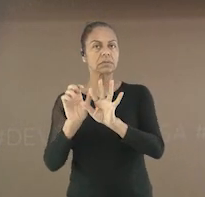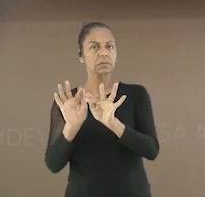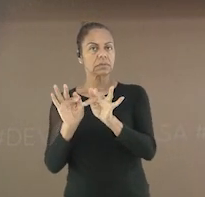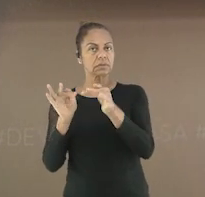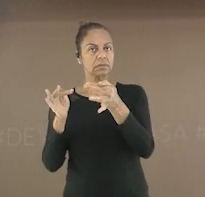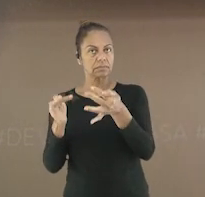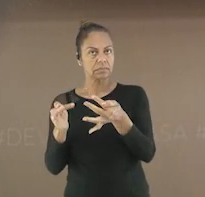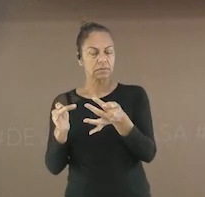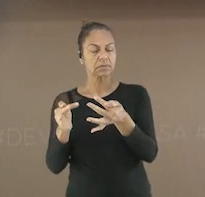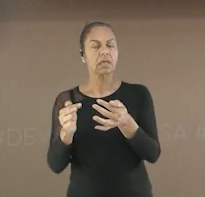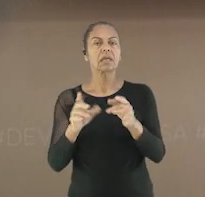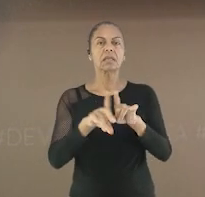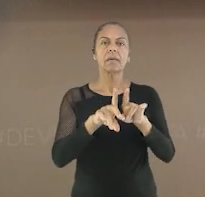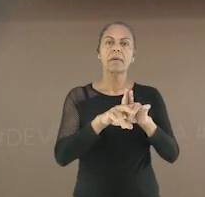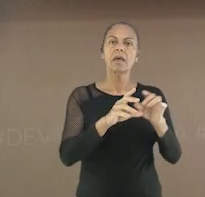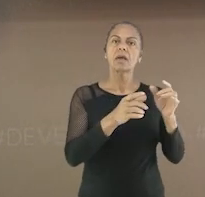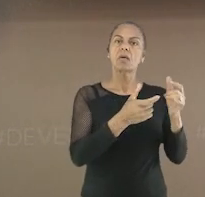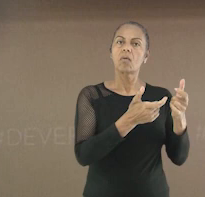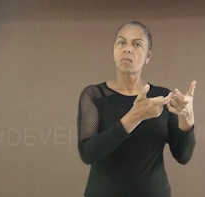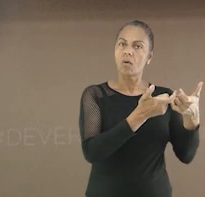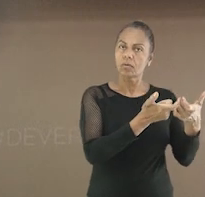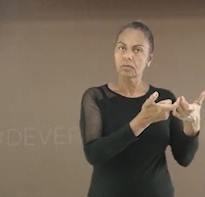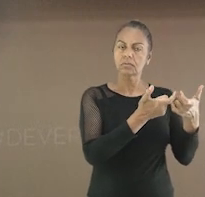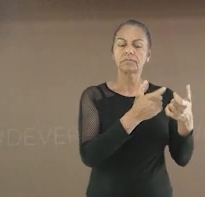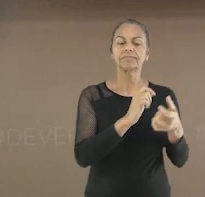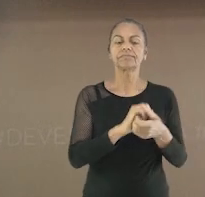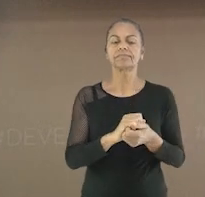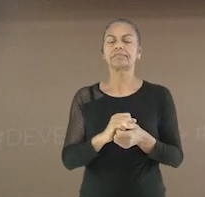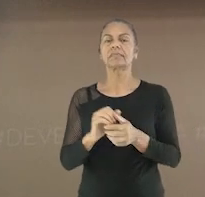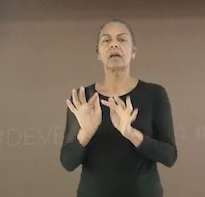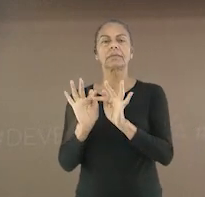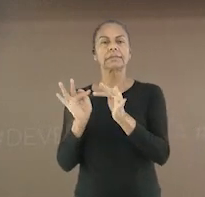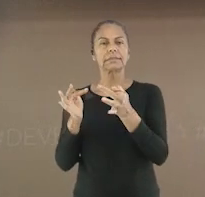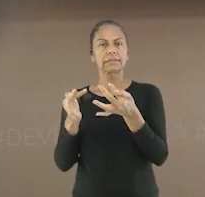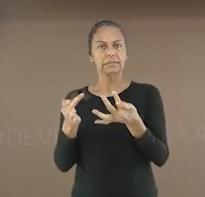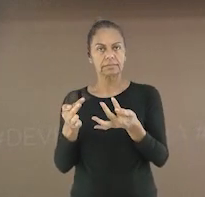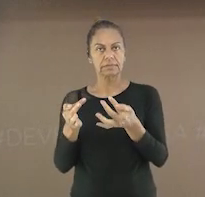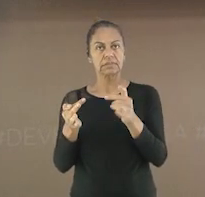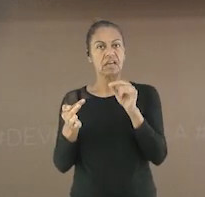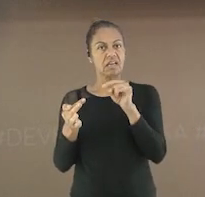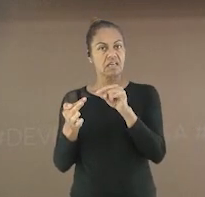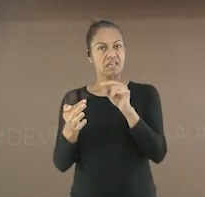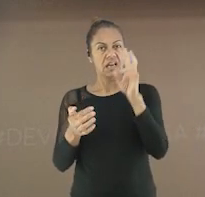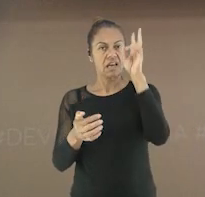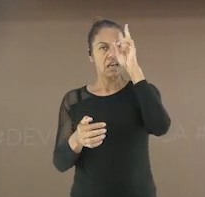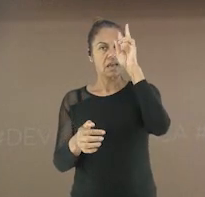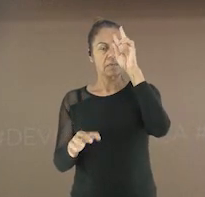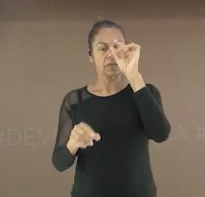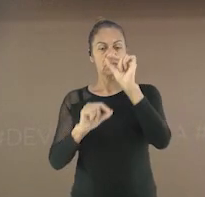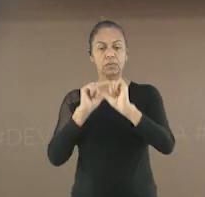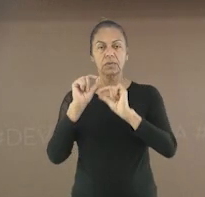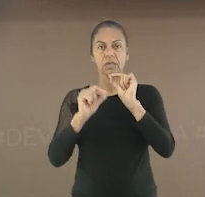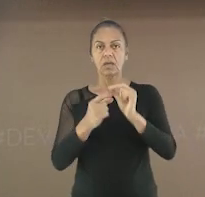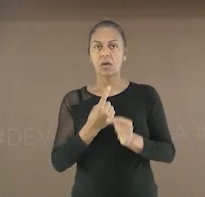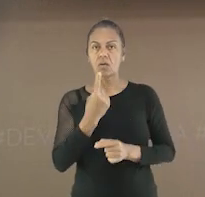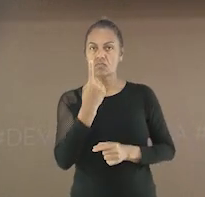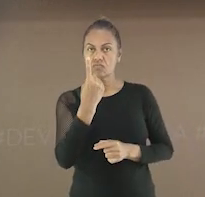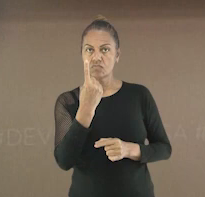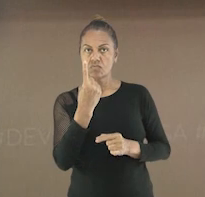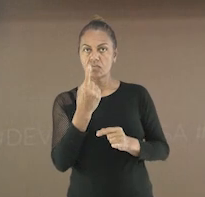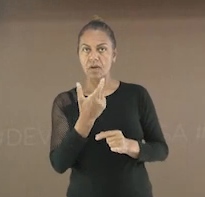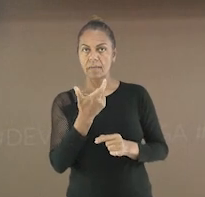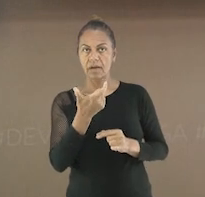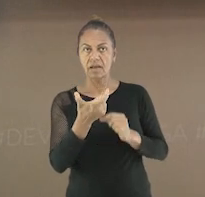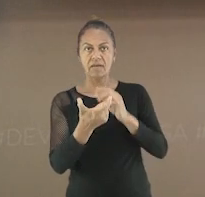de substantivos compostos. Veja só, substantivo simples primeiro, lembrando que o substantivo simples tem só